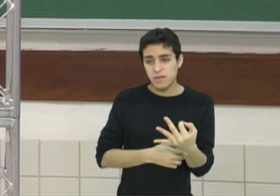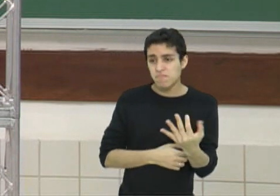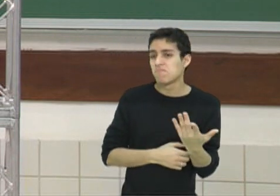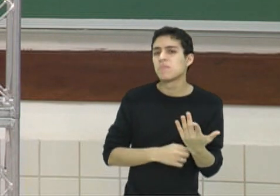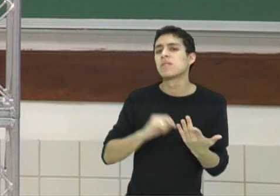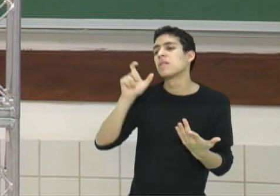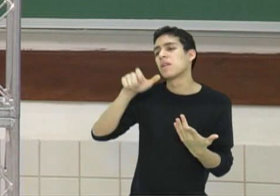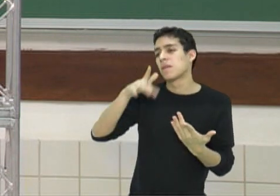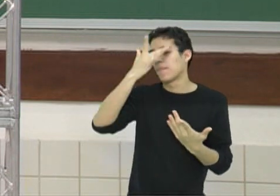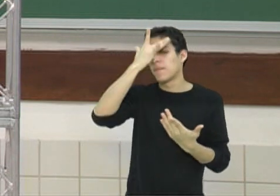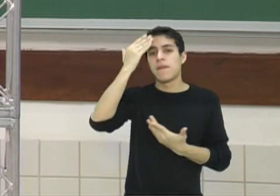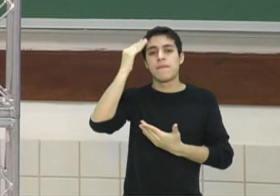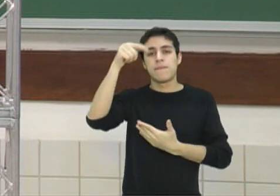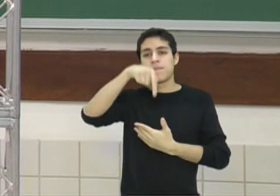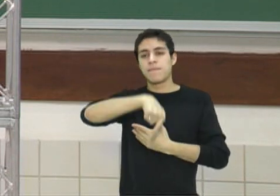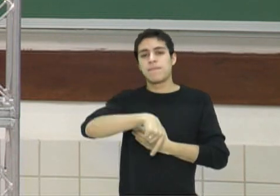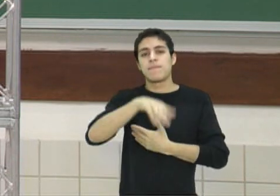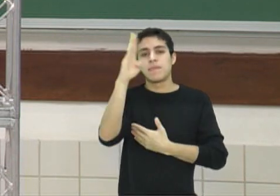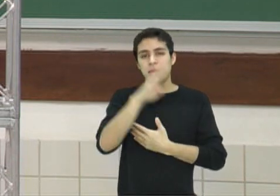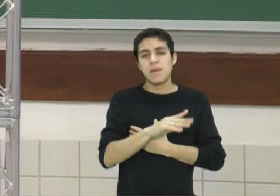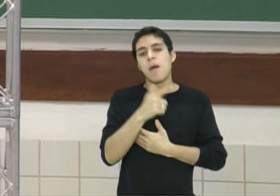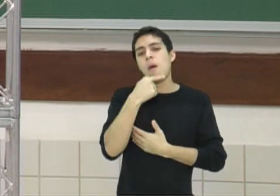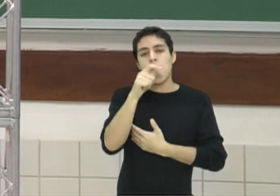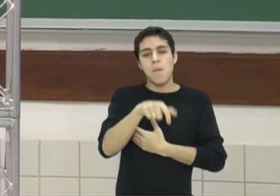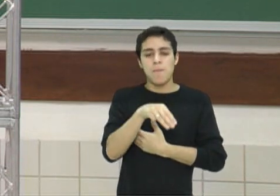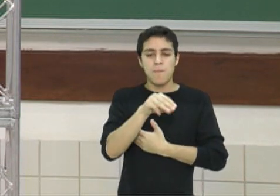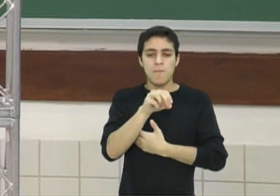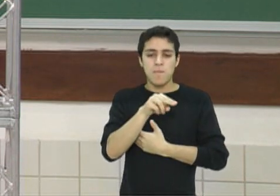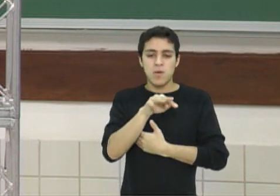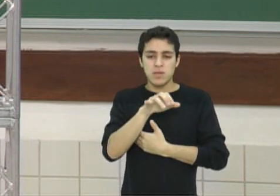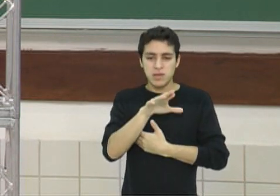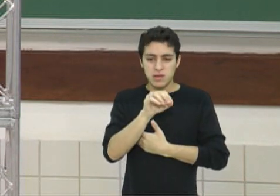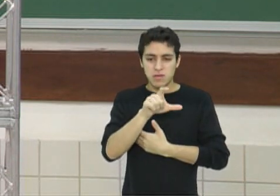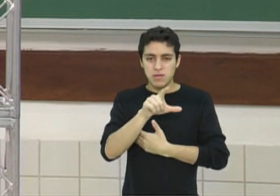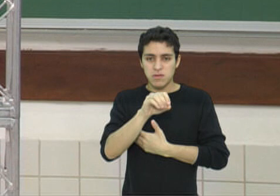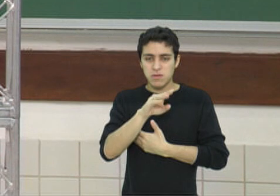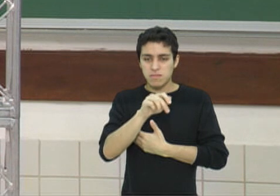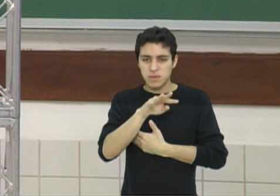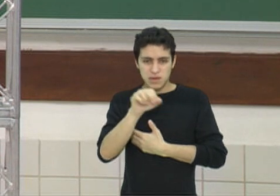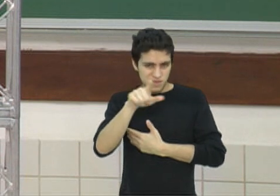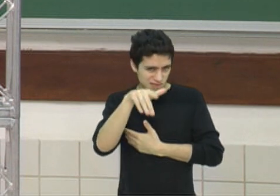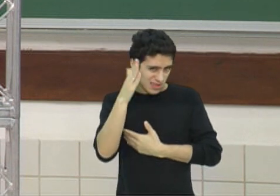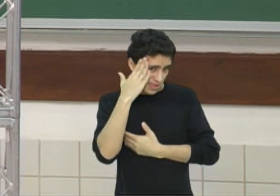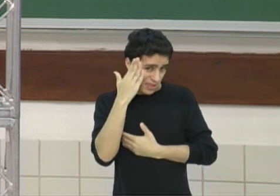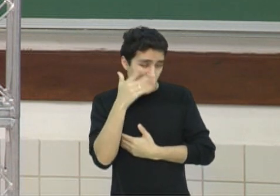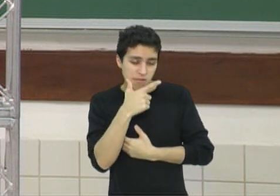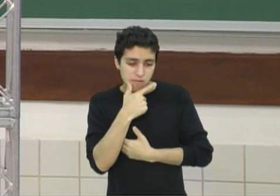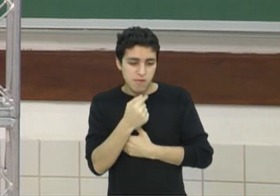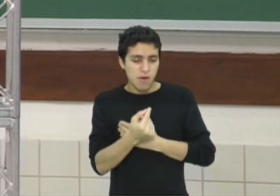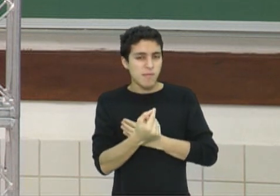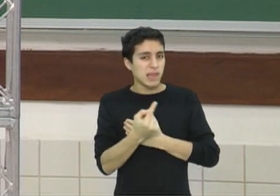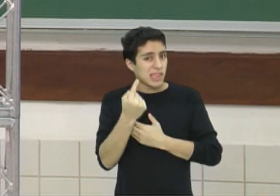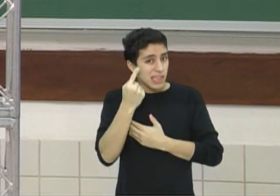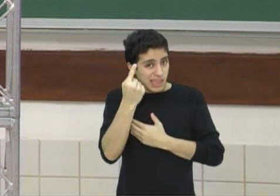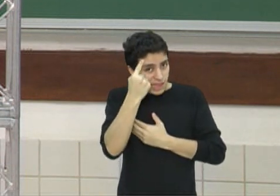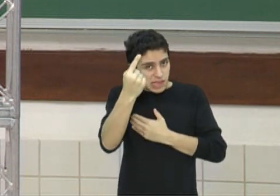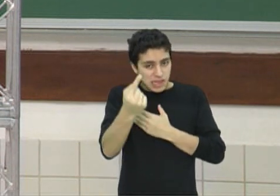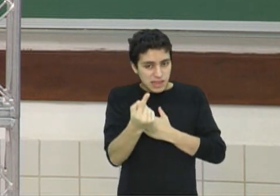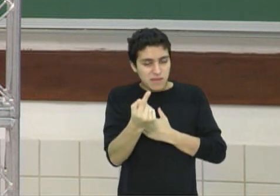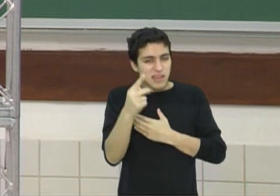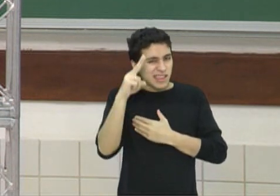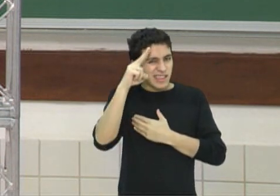celebridade do Brasil, que era Monteiro Lobato. Monteiro Lobato, vocês sabem, aquele homem que criou o sítio do Pica-Pau